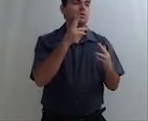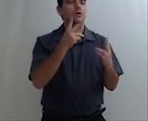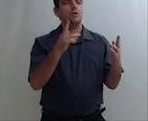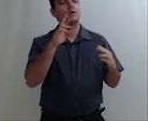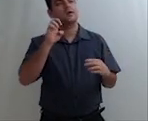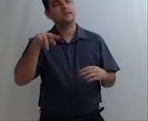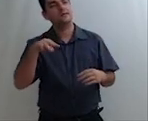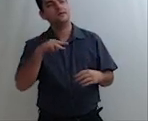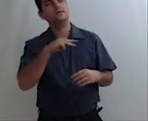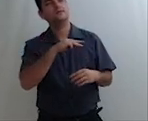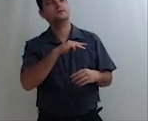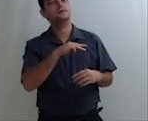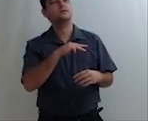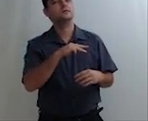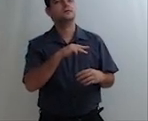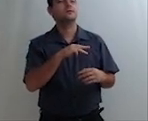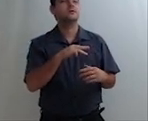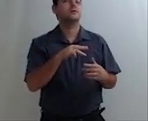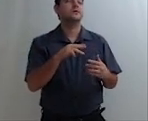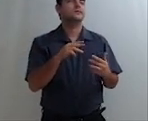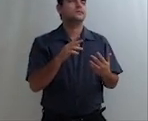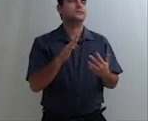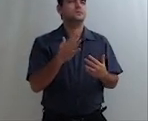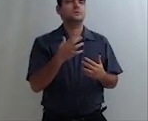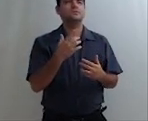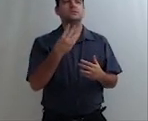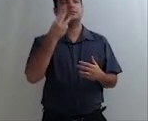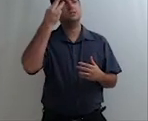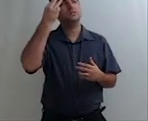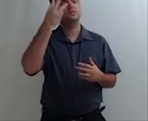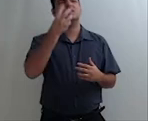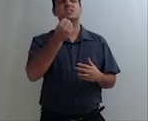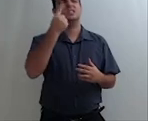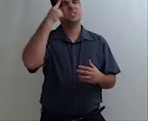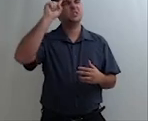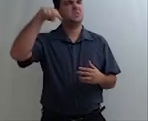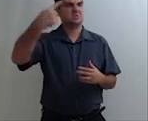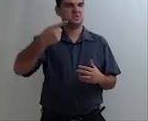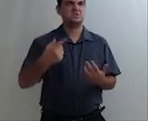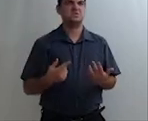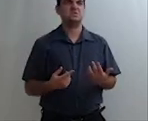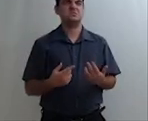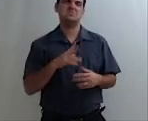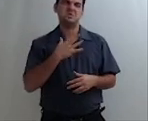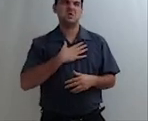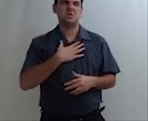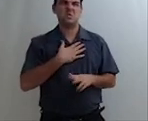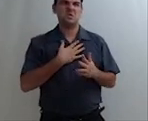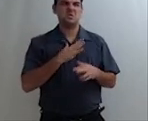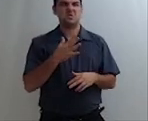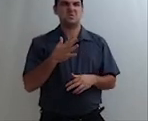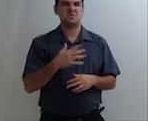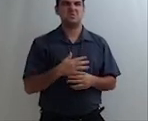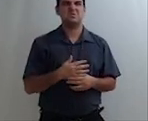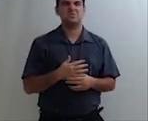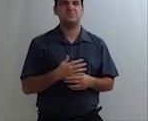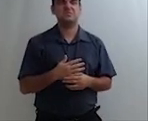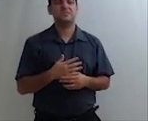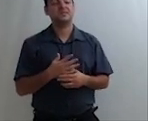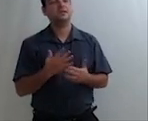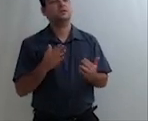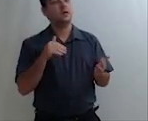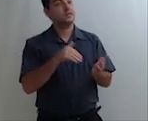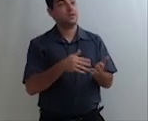Laurita em 30 dias após agosto até a presente